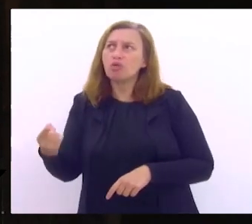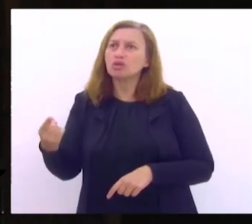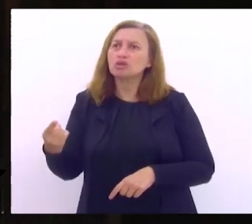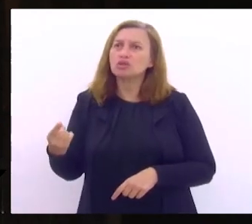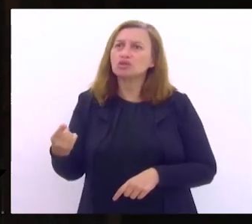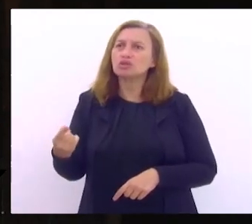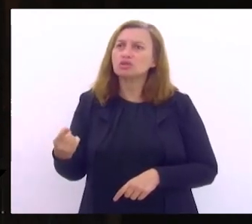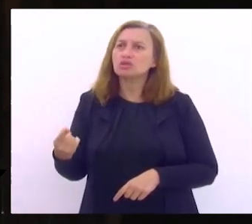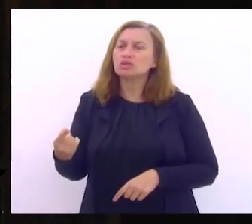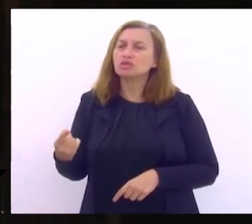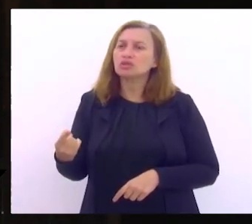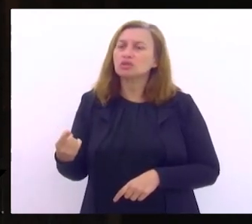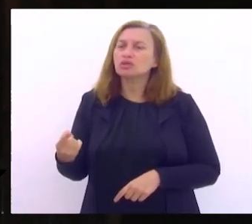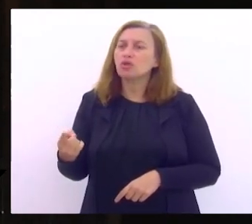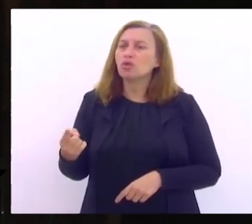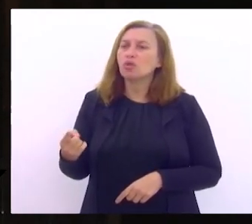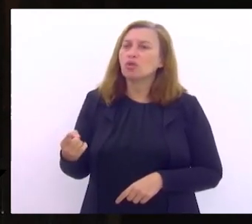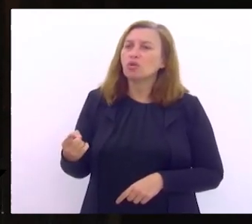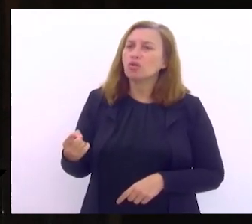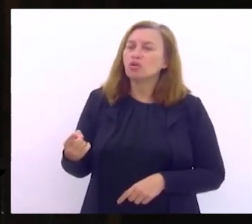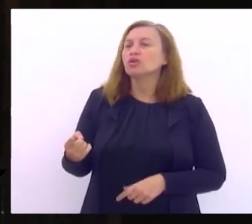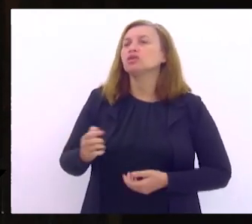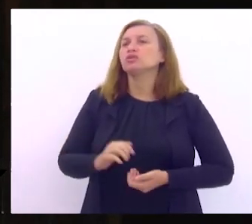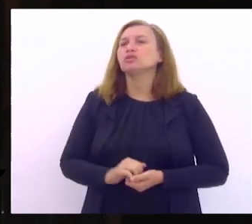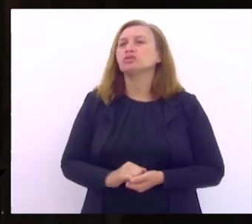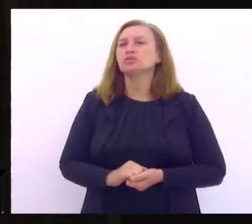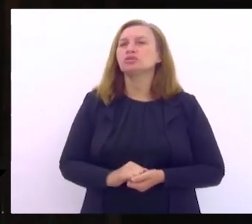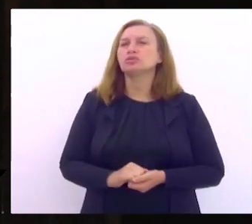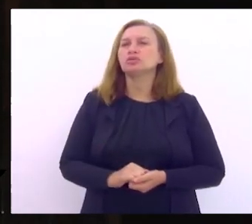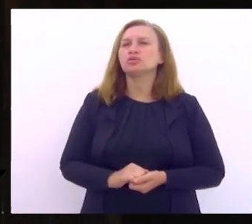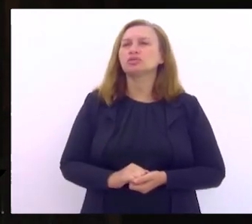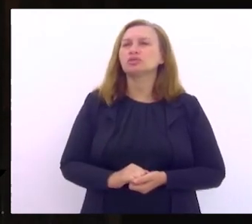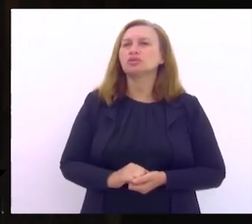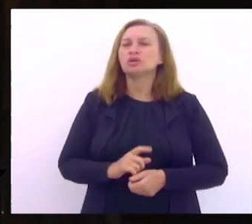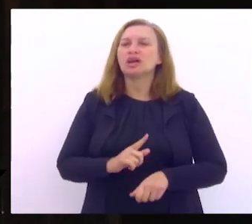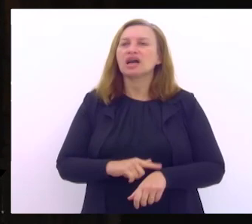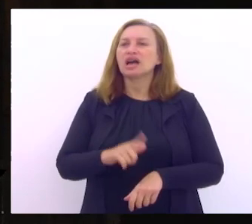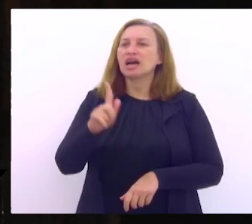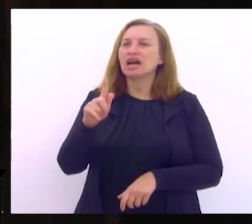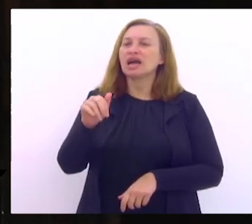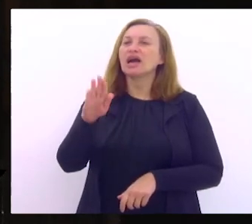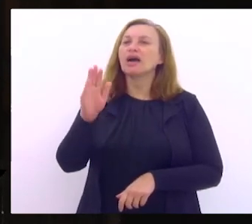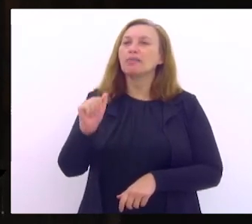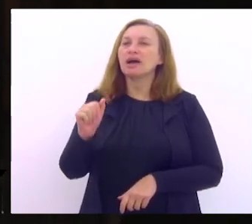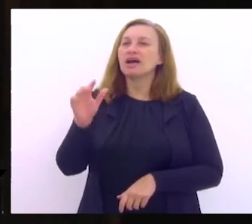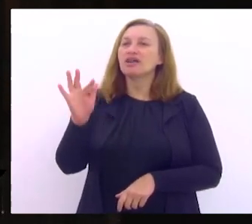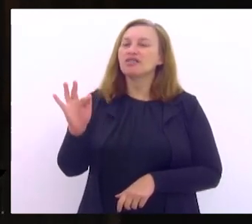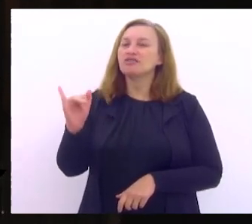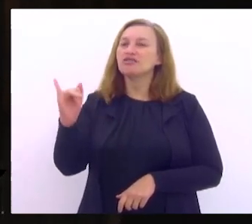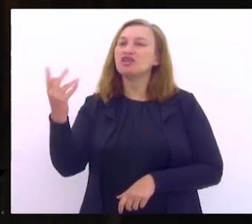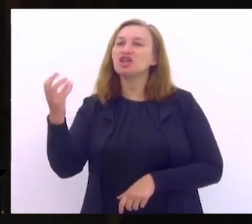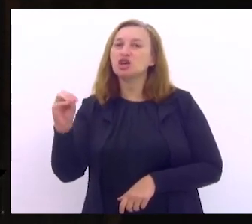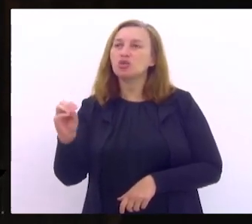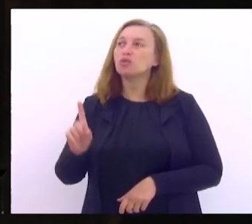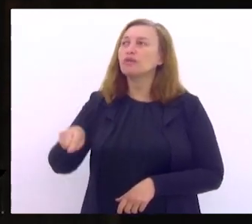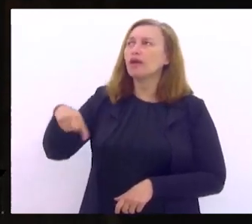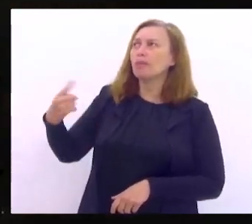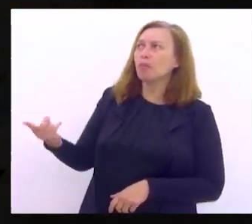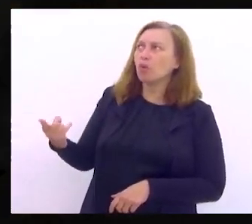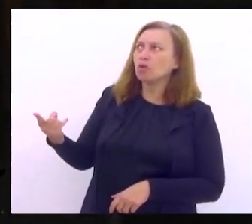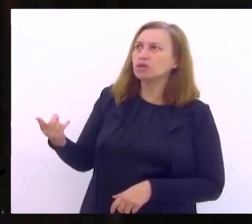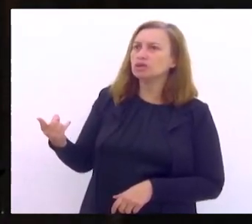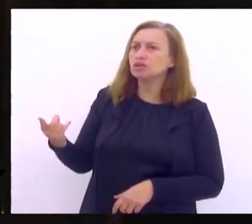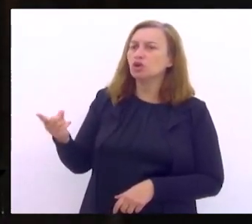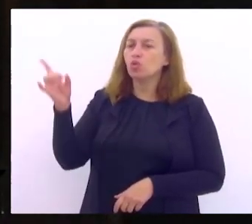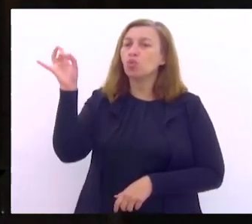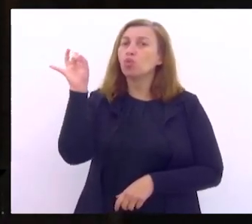do Arte Instrução, depois tivemos um grande momento da Gama Filho, e depois tivemos um outro grande momento, que foi